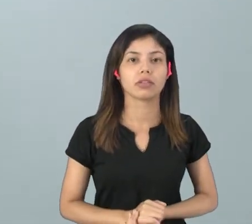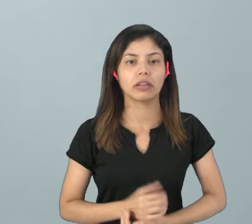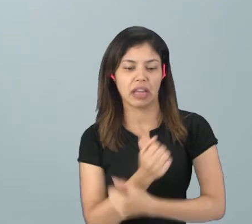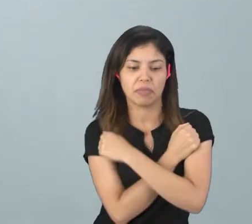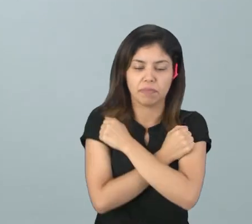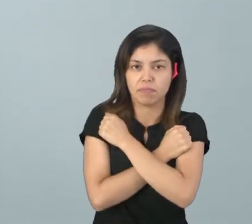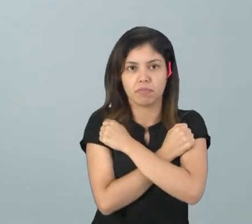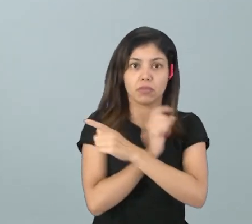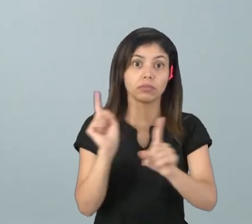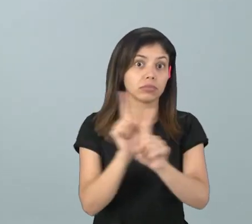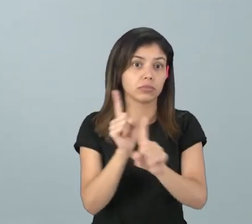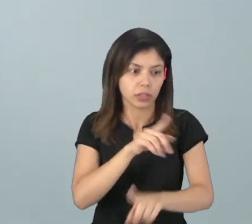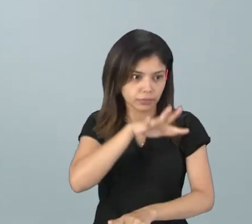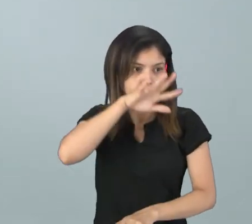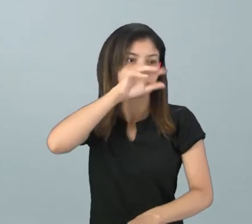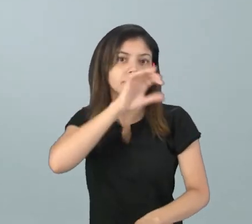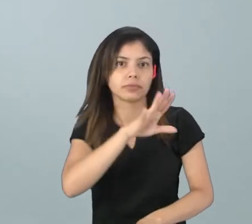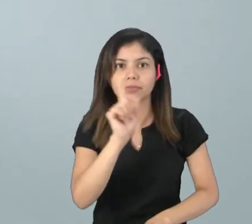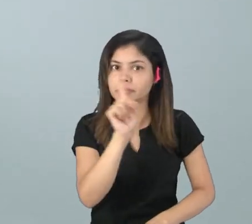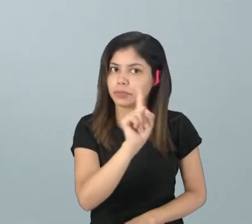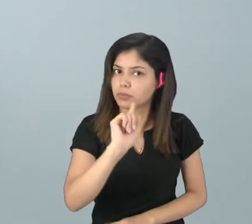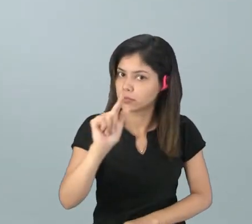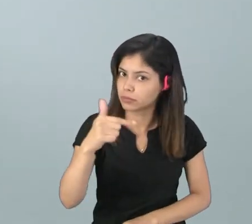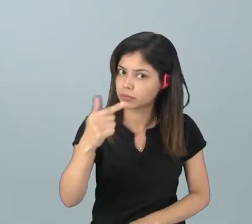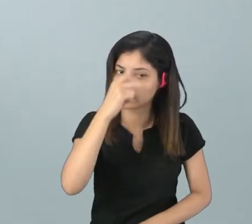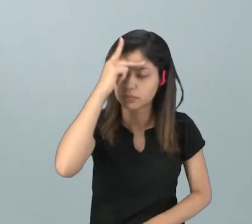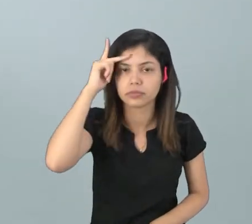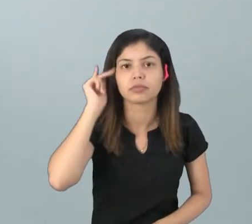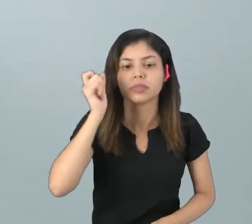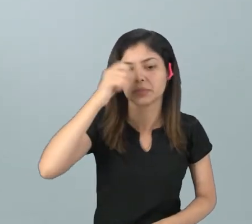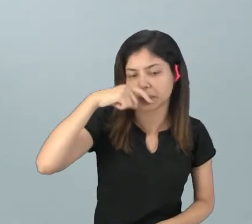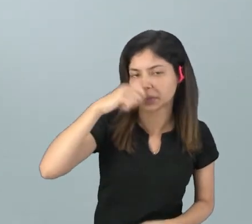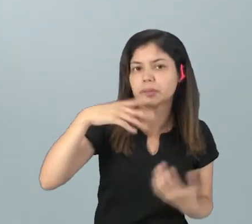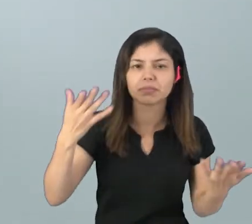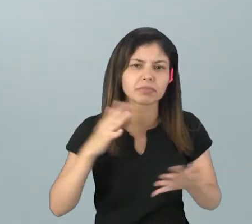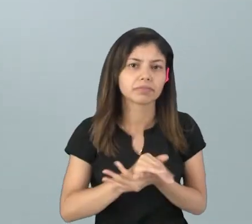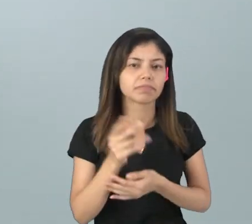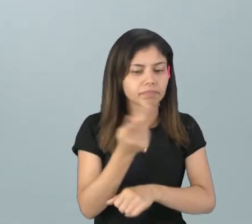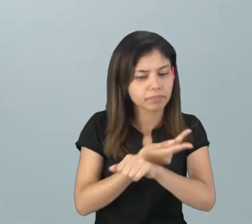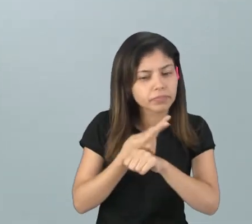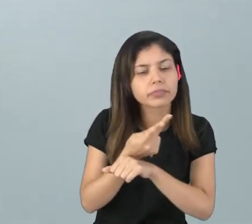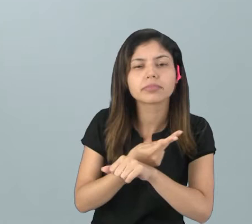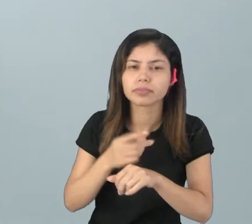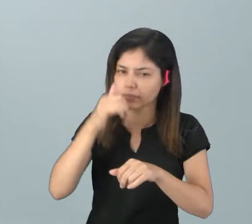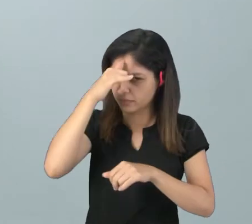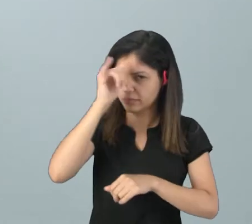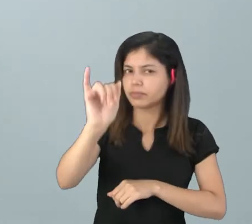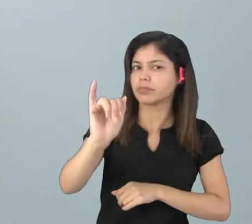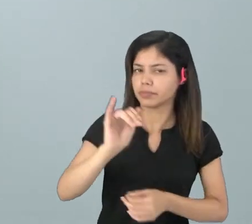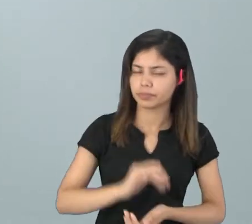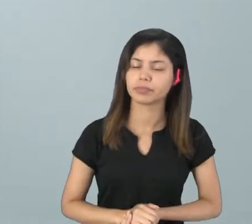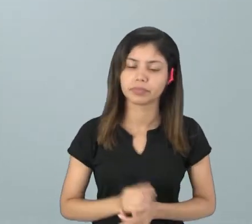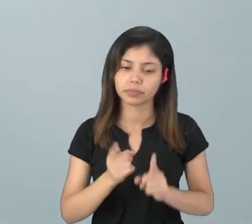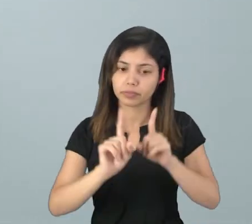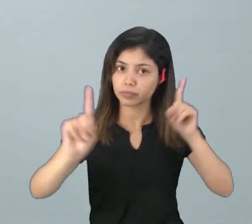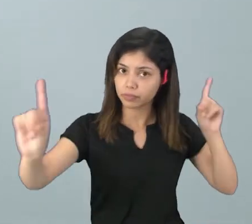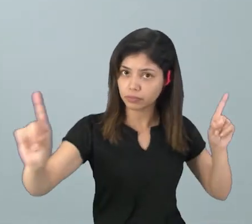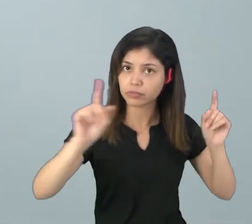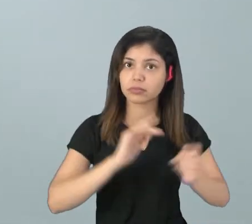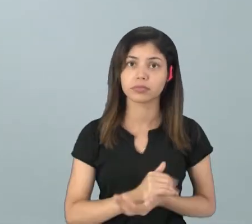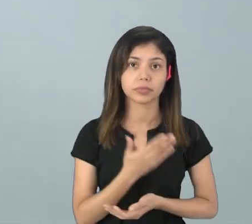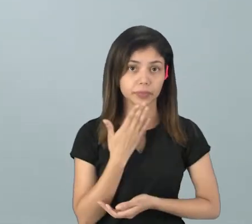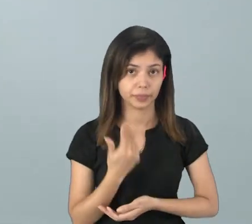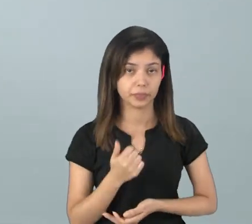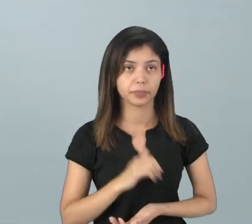se agarrando, respirando perto de quem está com resfriado, né? Procurar ter disciplina, manter o distanciamento, que é